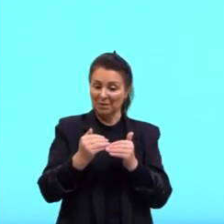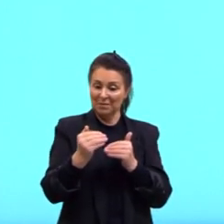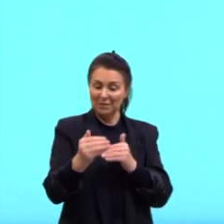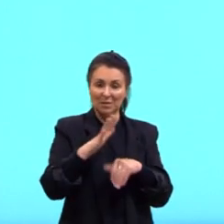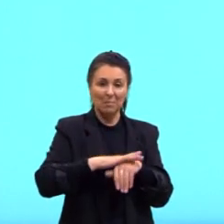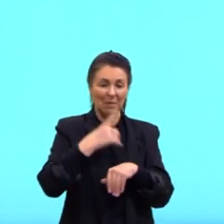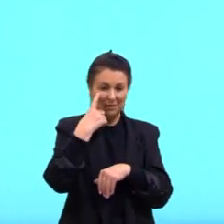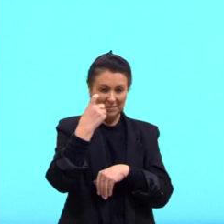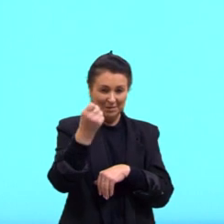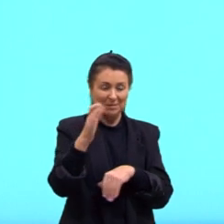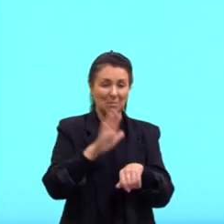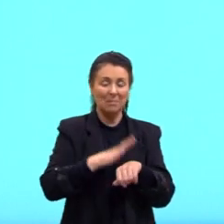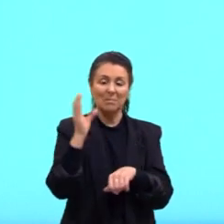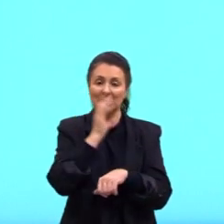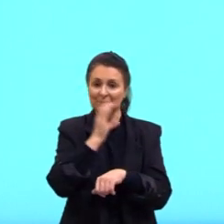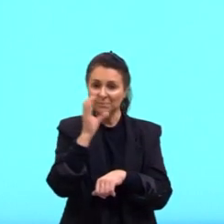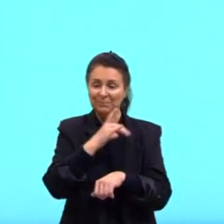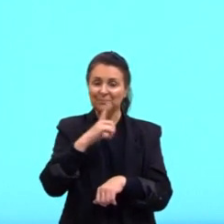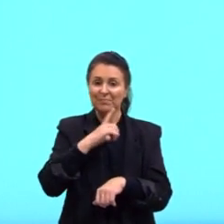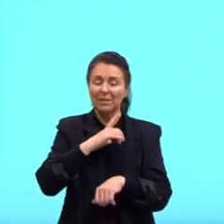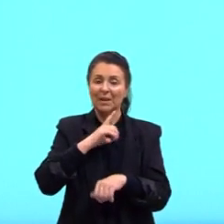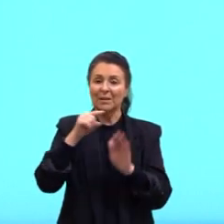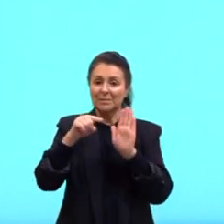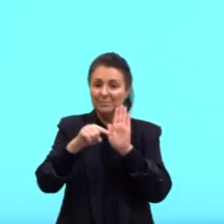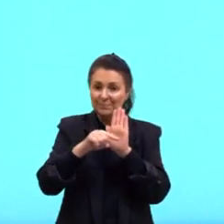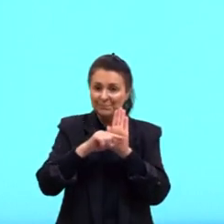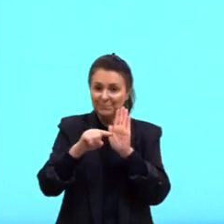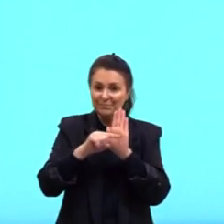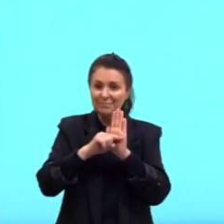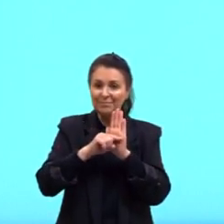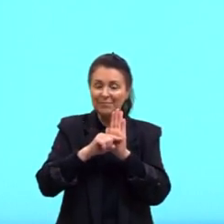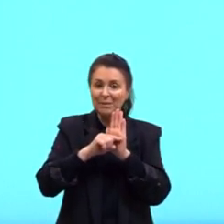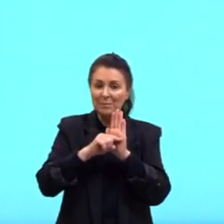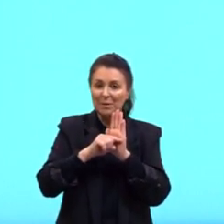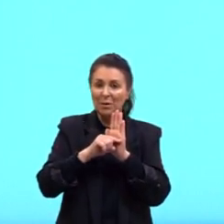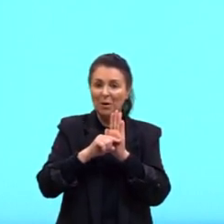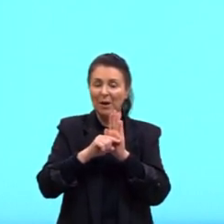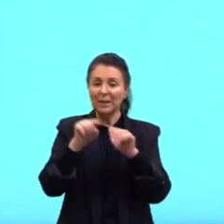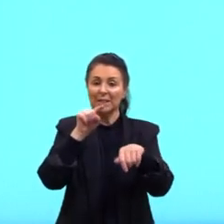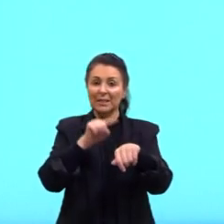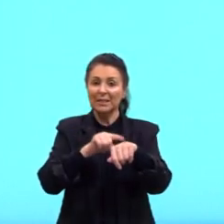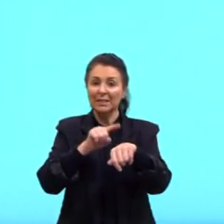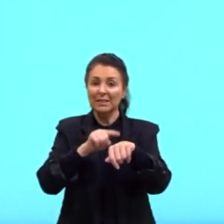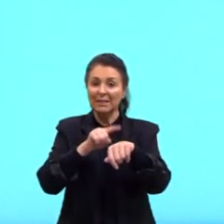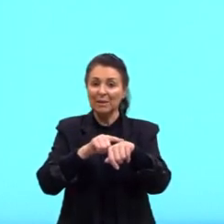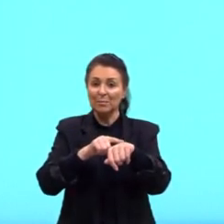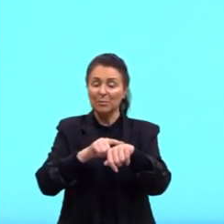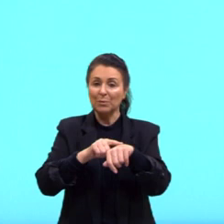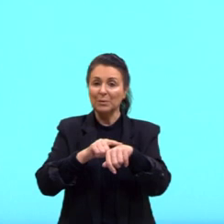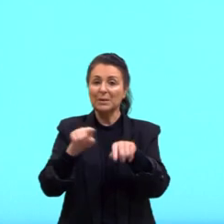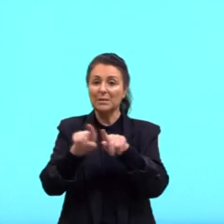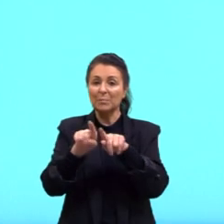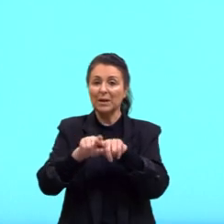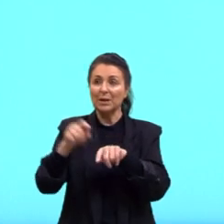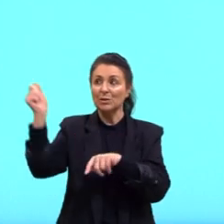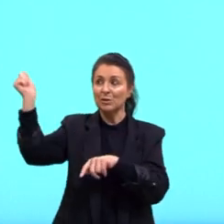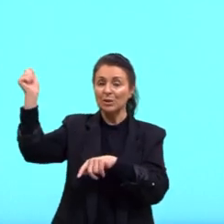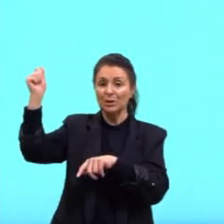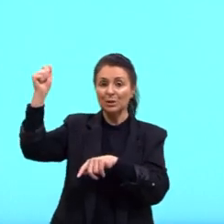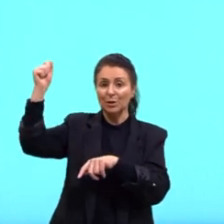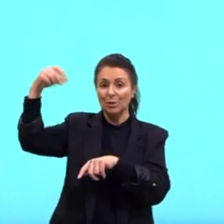mais interessante a mais O que que tem a menor transmitância média ou seja menor incidência de luz